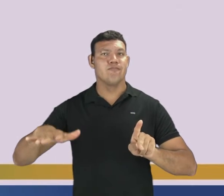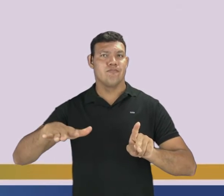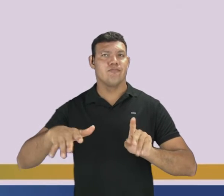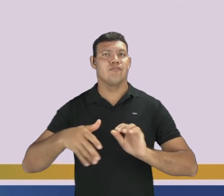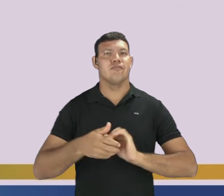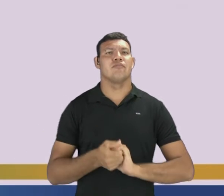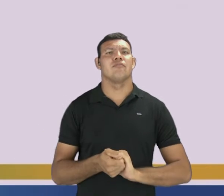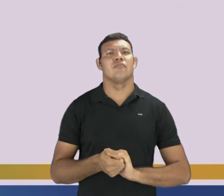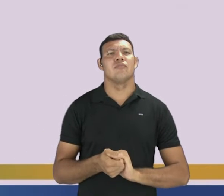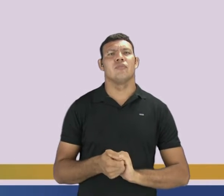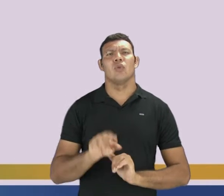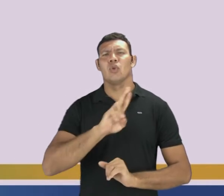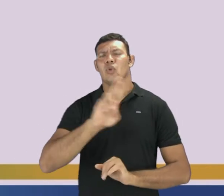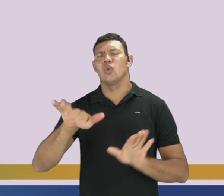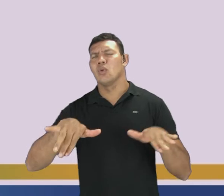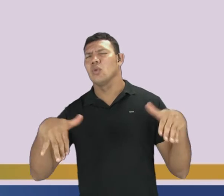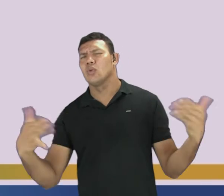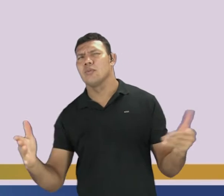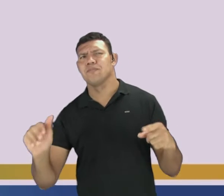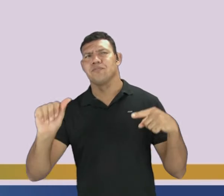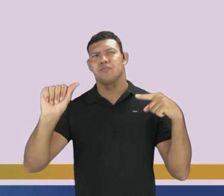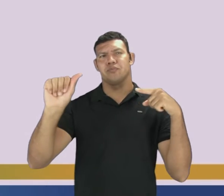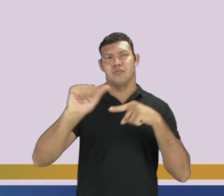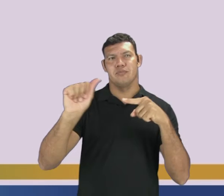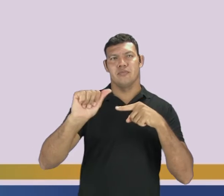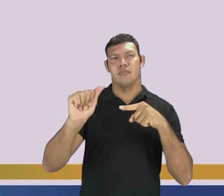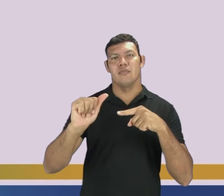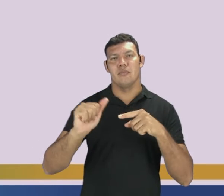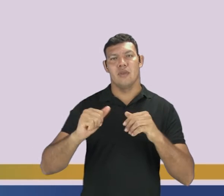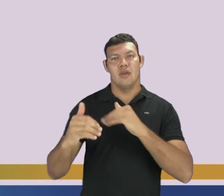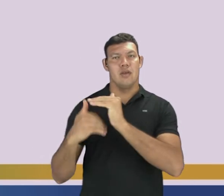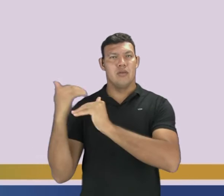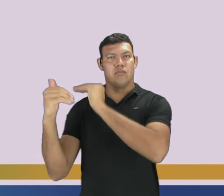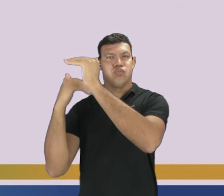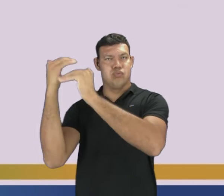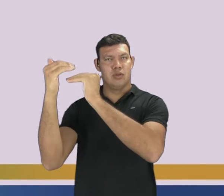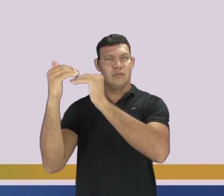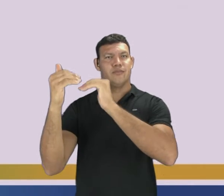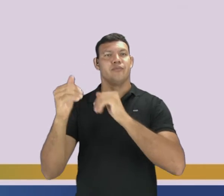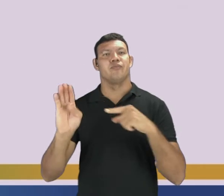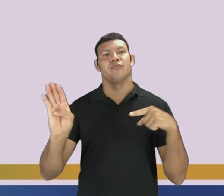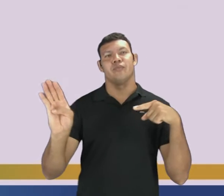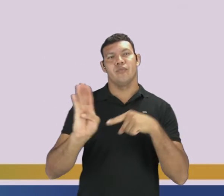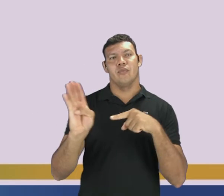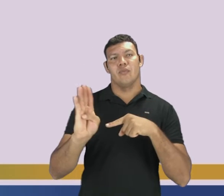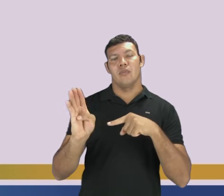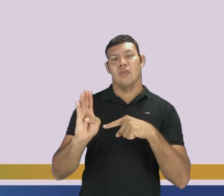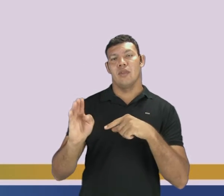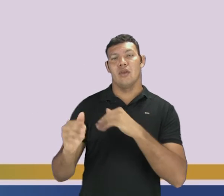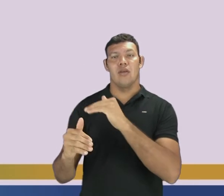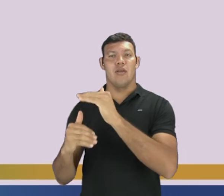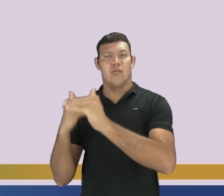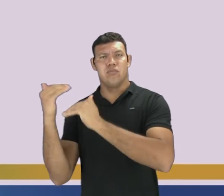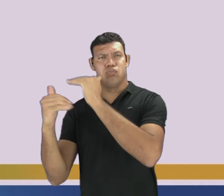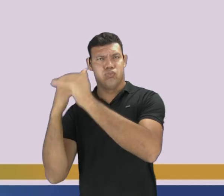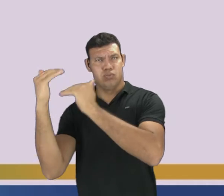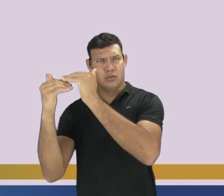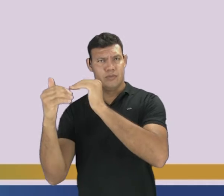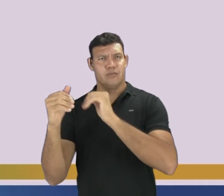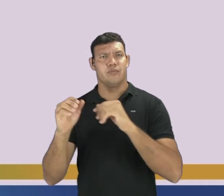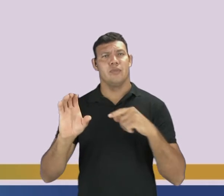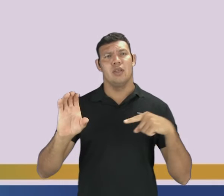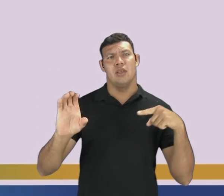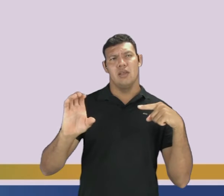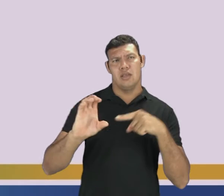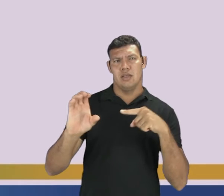damos o nome de quê? Letra A, taxa de crescimento. B, índice de desenvolvimento. C,